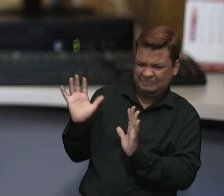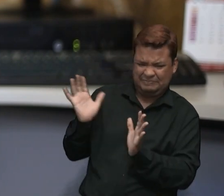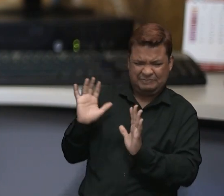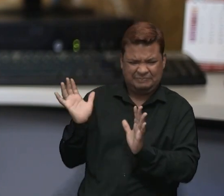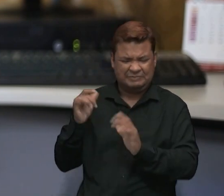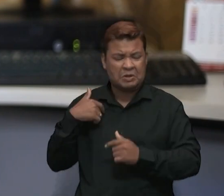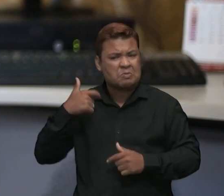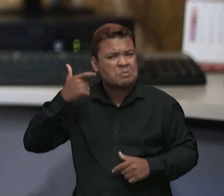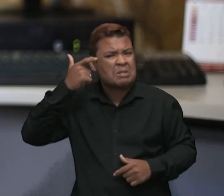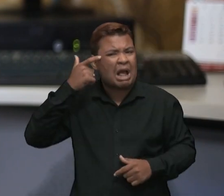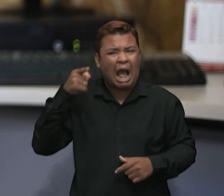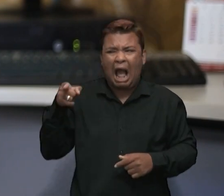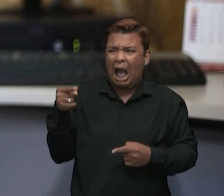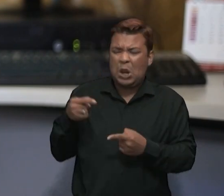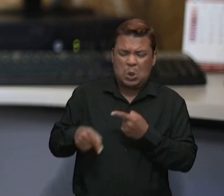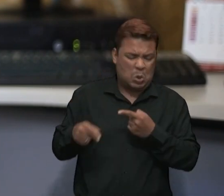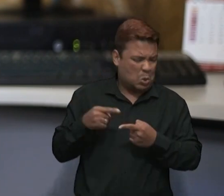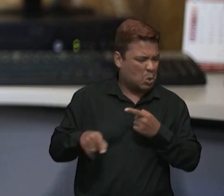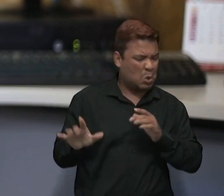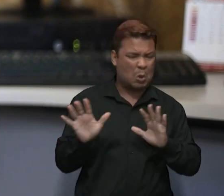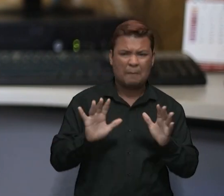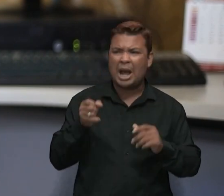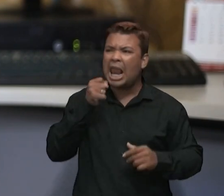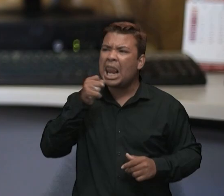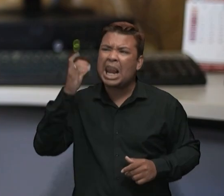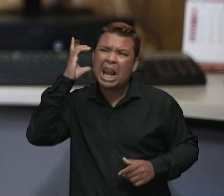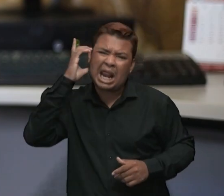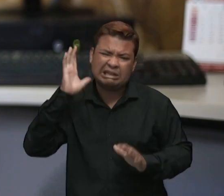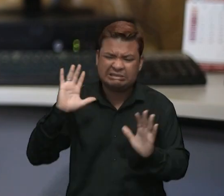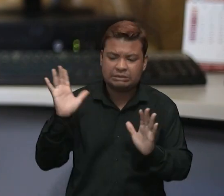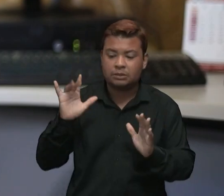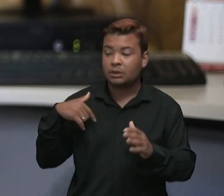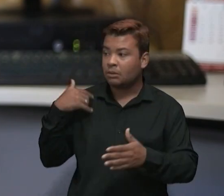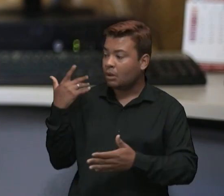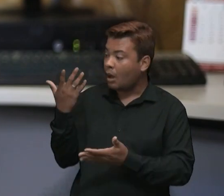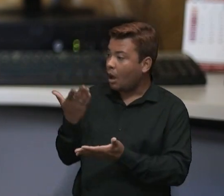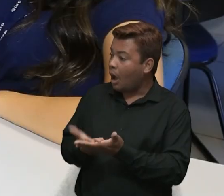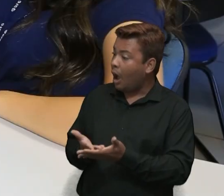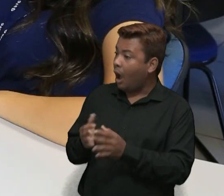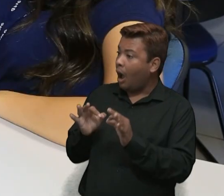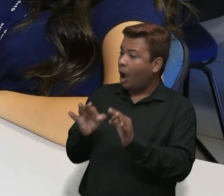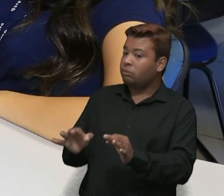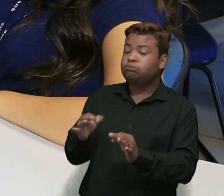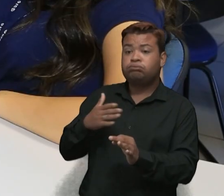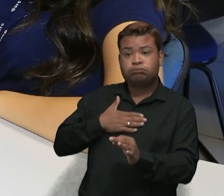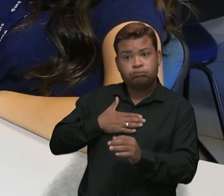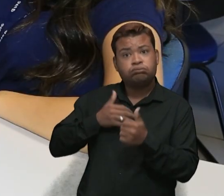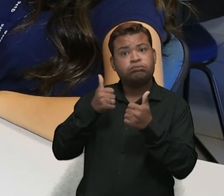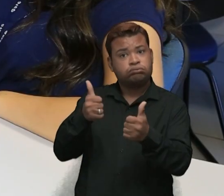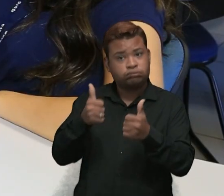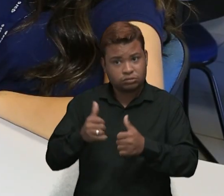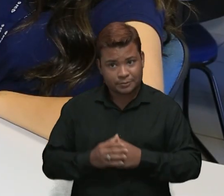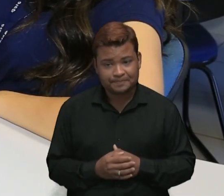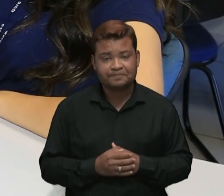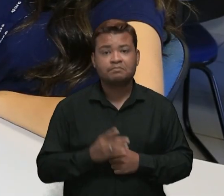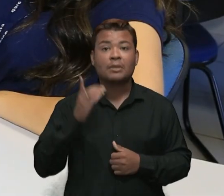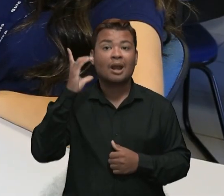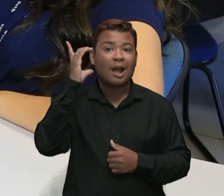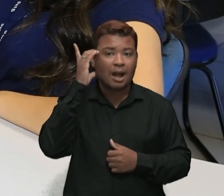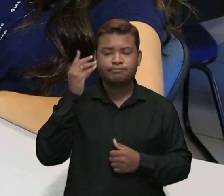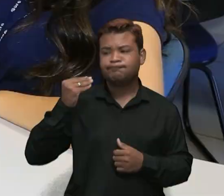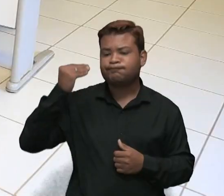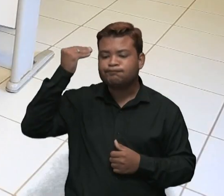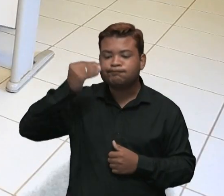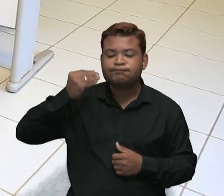que eu não teria uma proximidade com o jornalismo em rádio, mas eu tenho me surpreendido bastante. As vivências na rádio oferecem